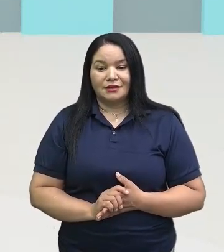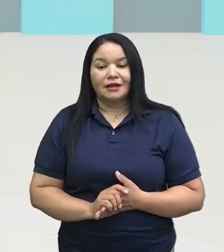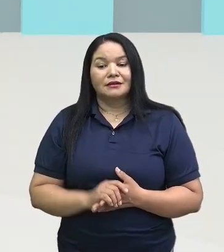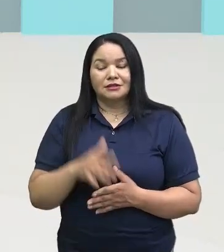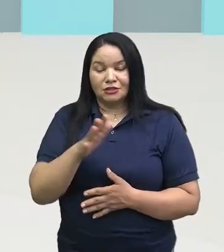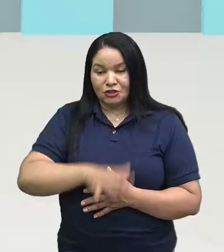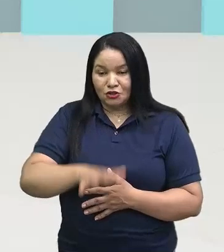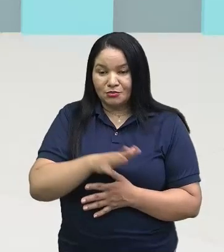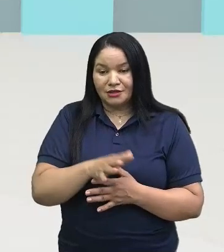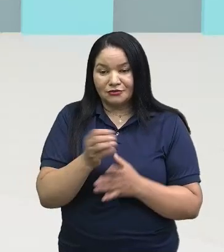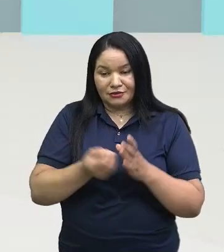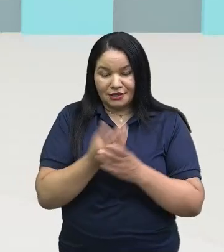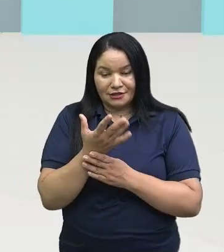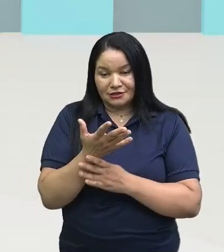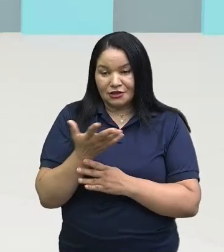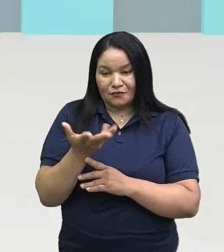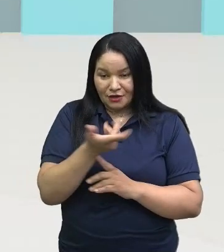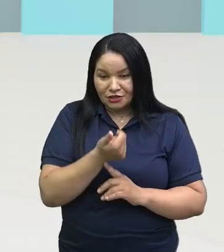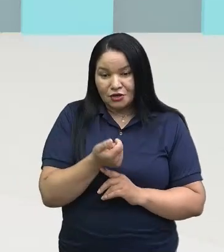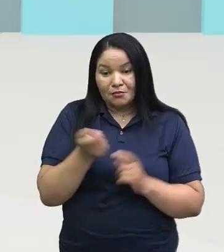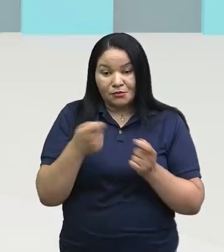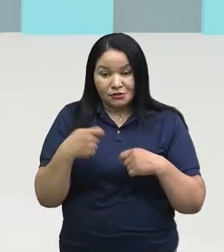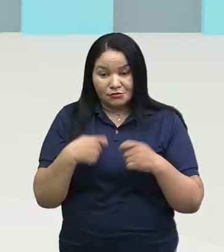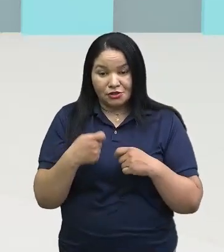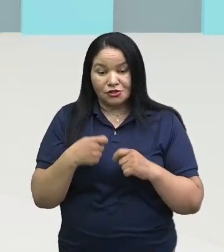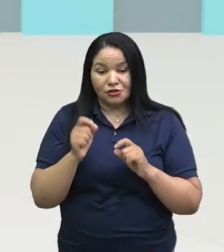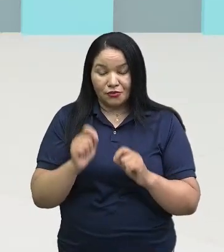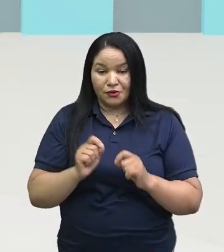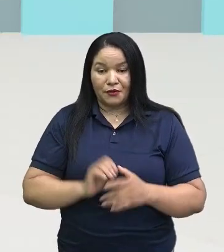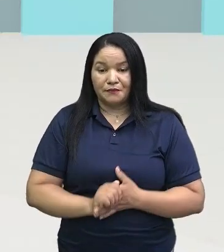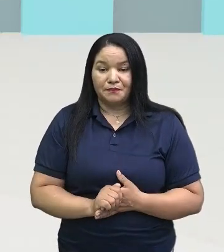Esses espaços de criações artísticas possibilitam